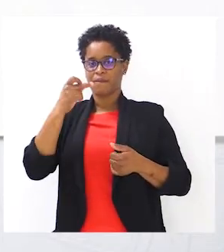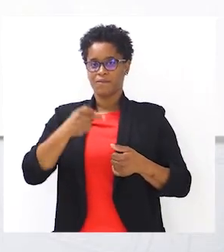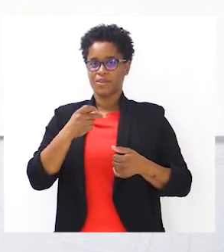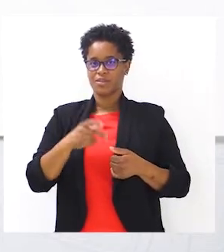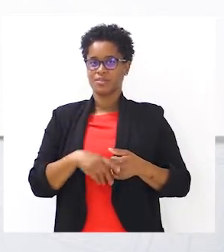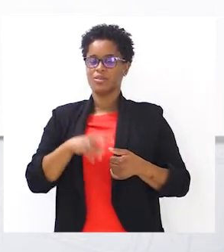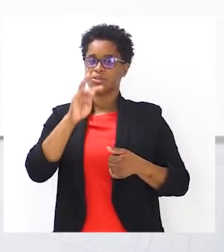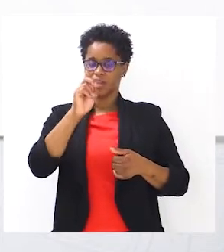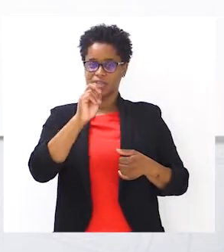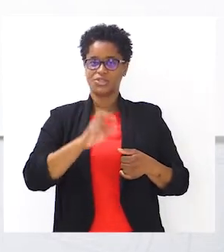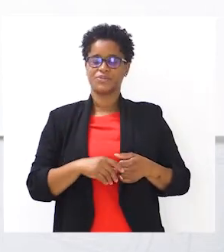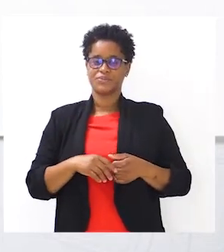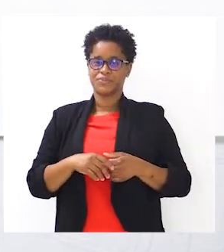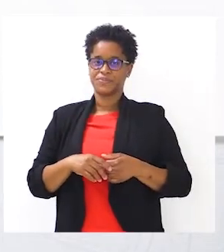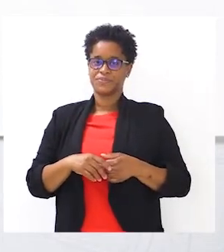com 3.